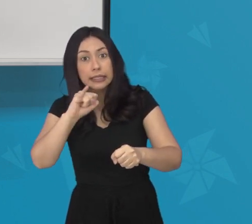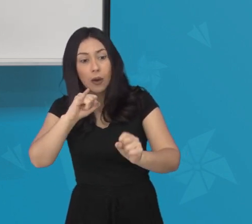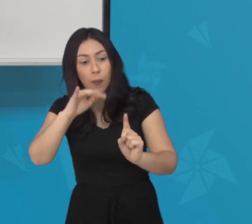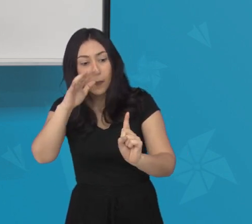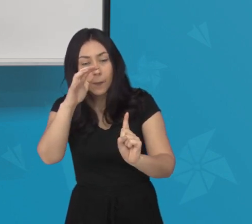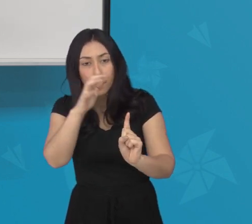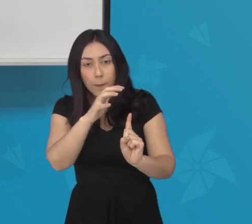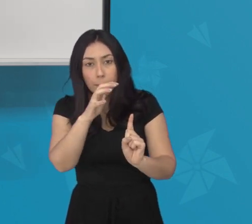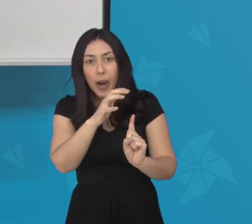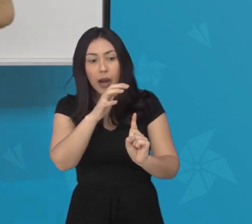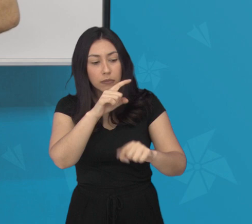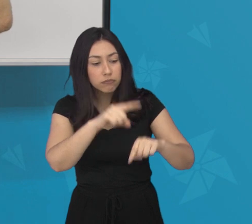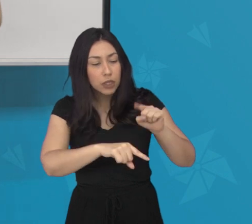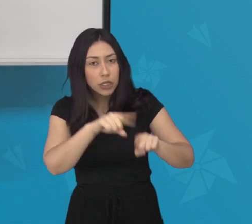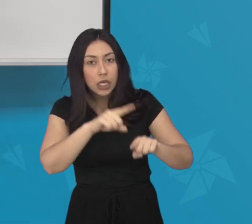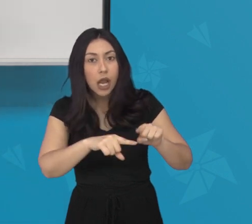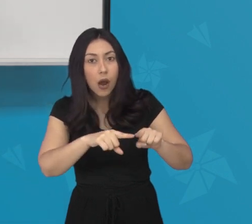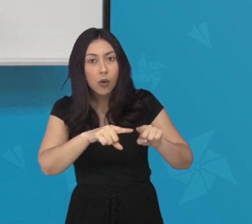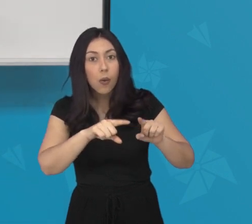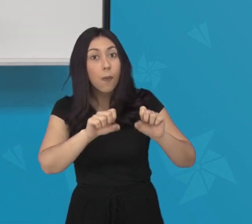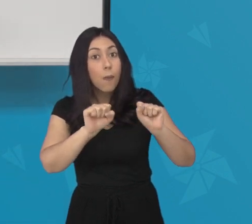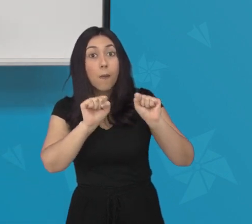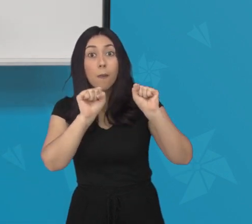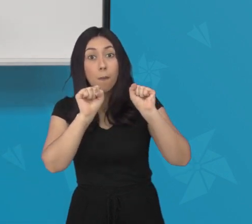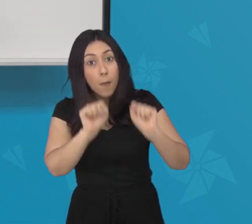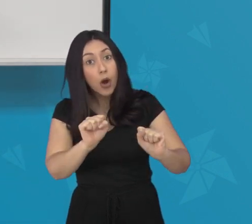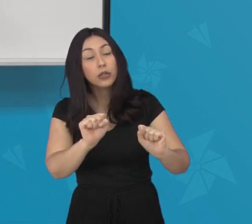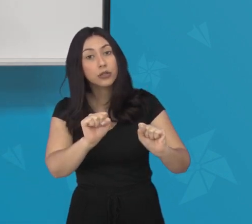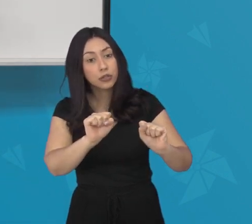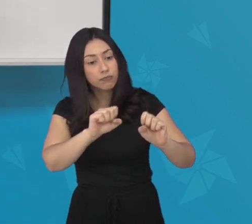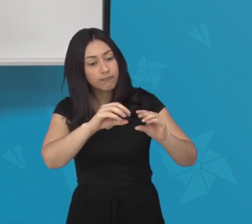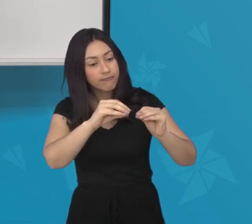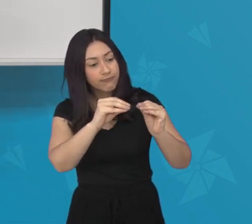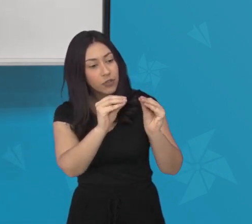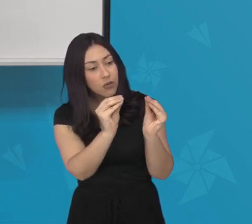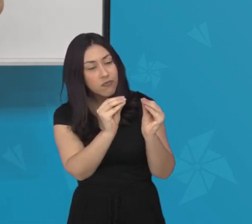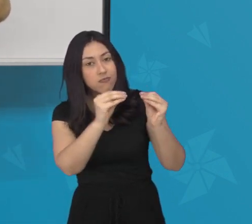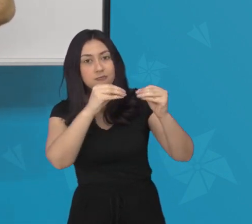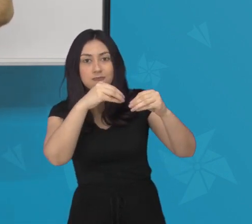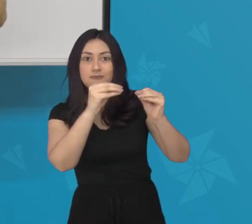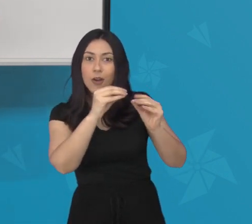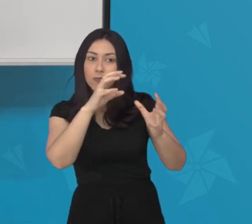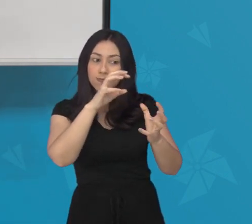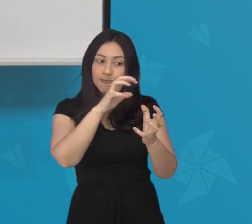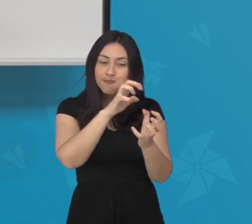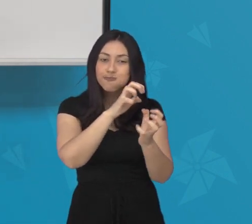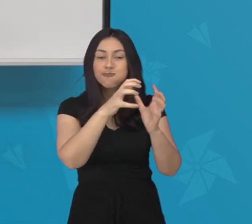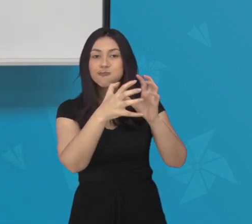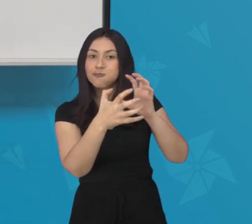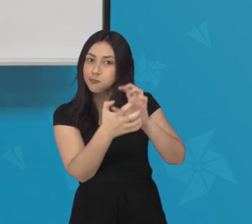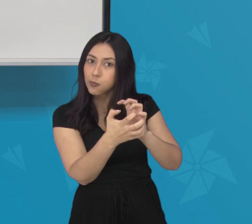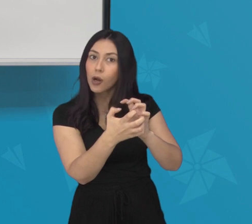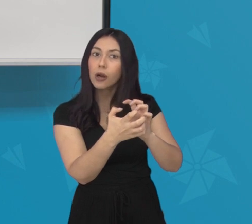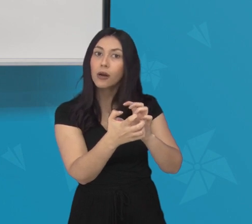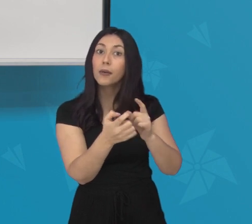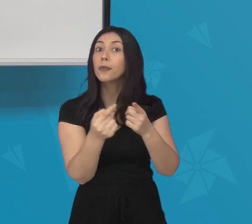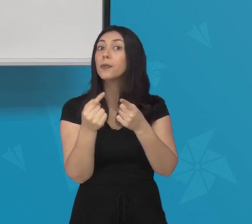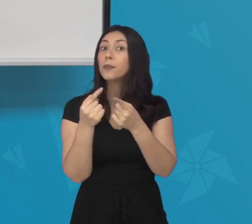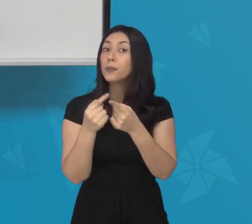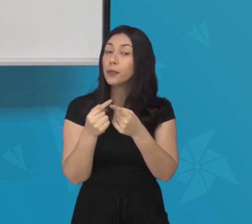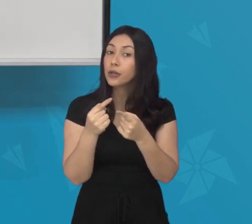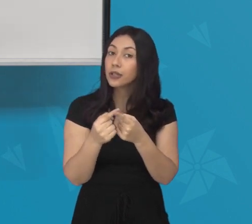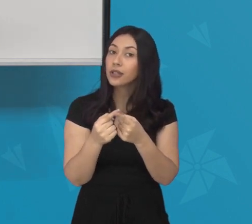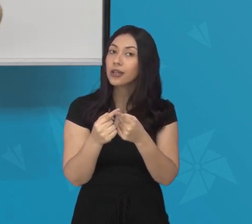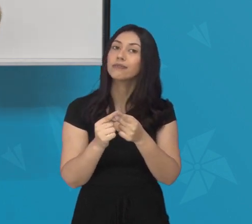corpo capaz de deformar esse corpo. Tudo isso é decorrência do